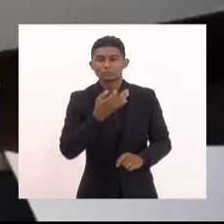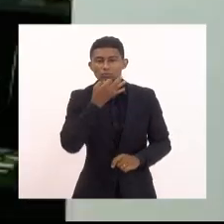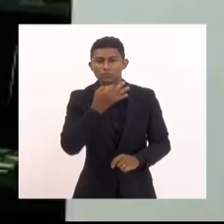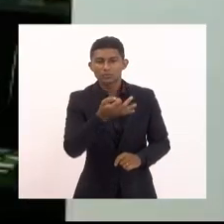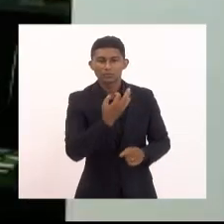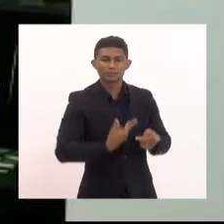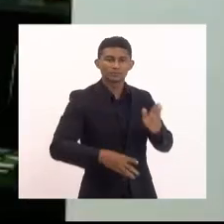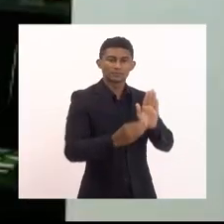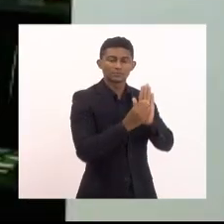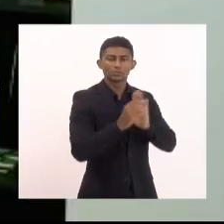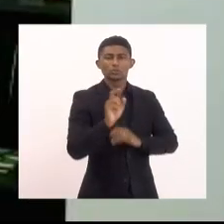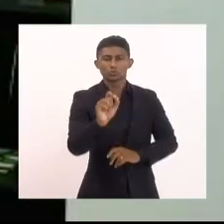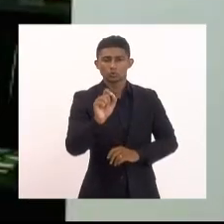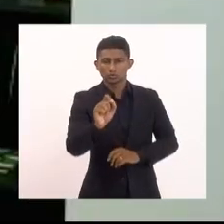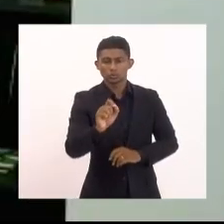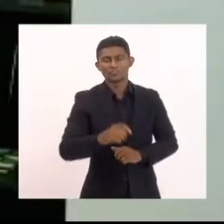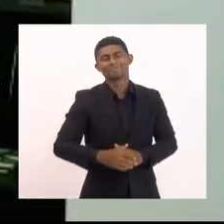que é de